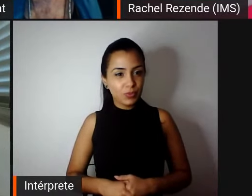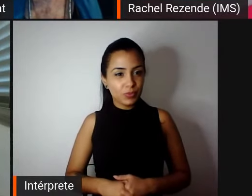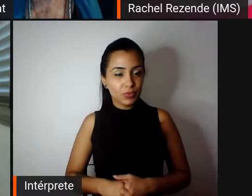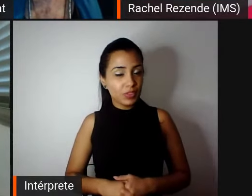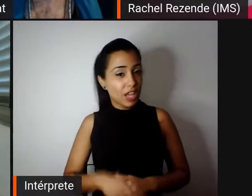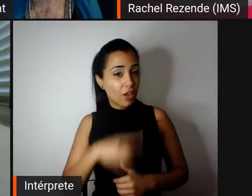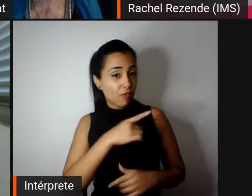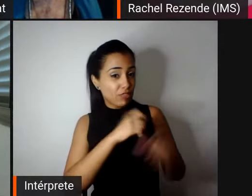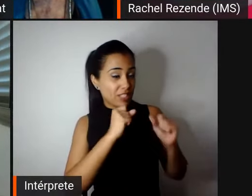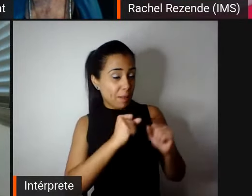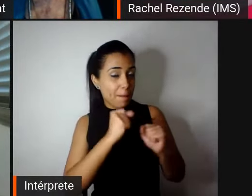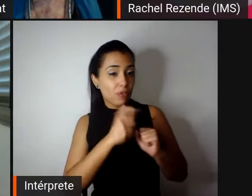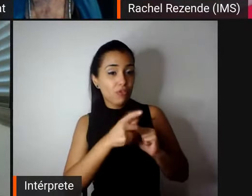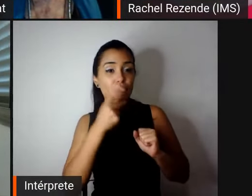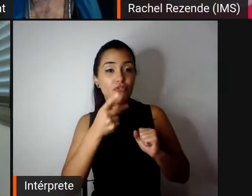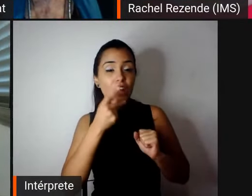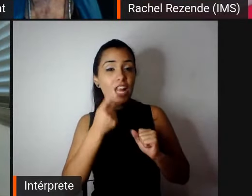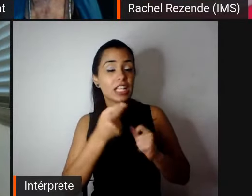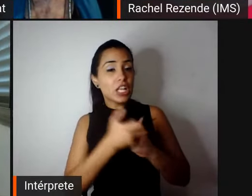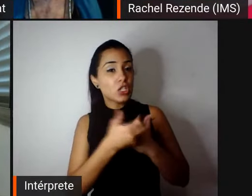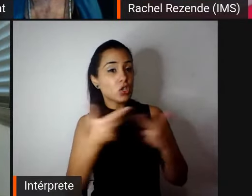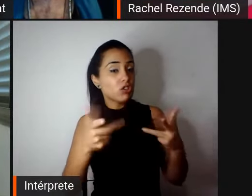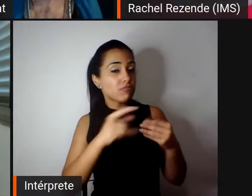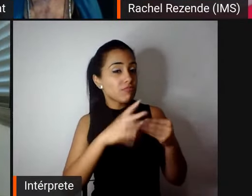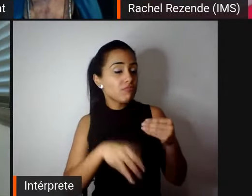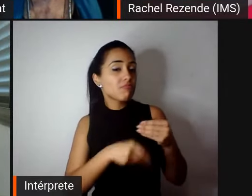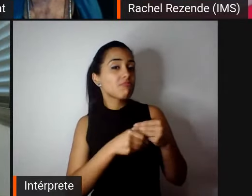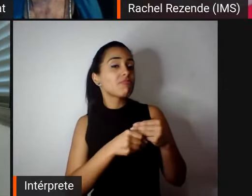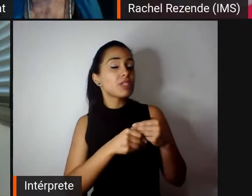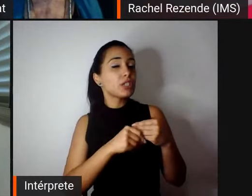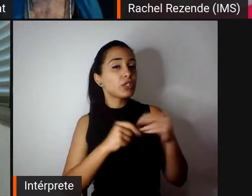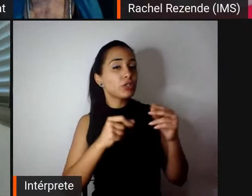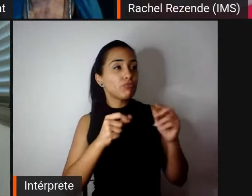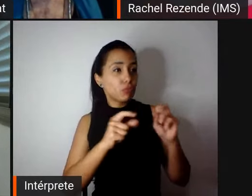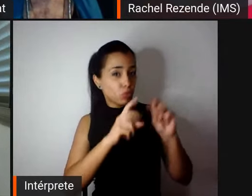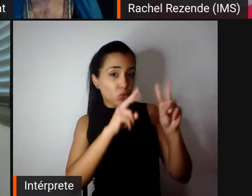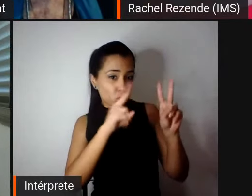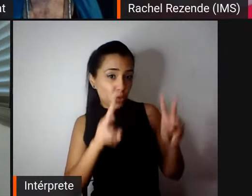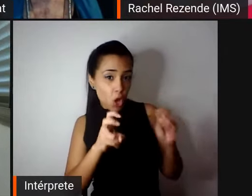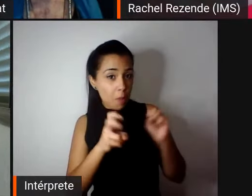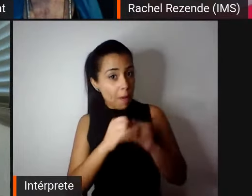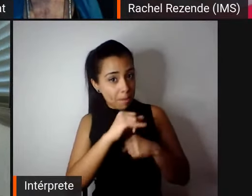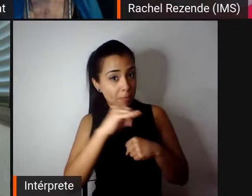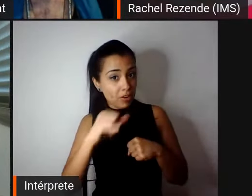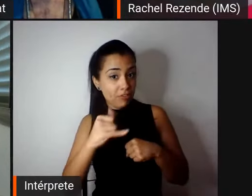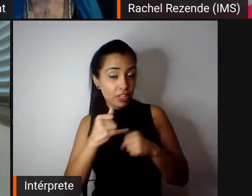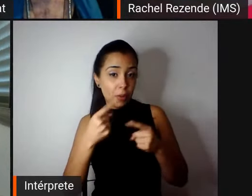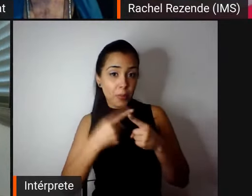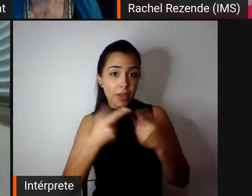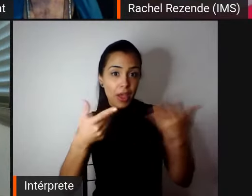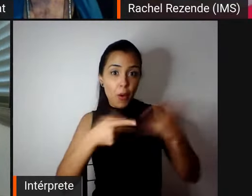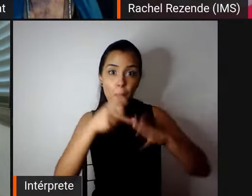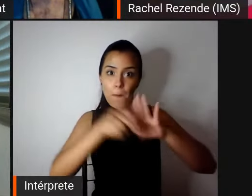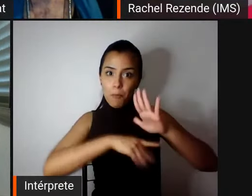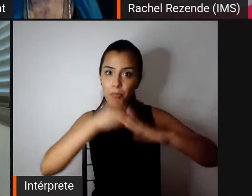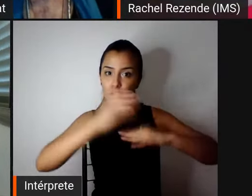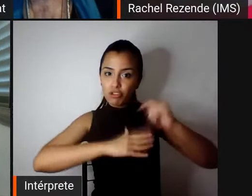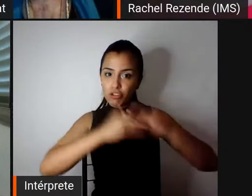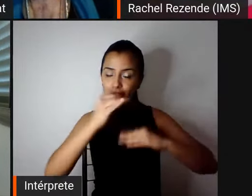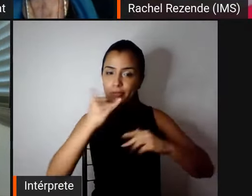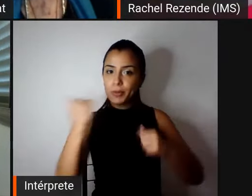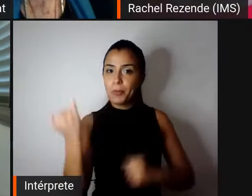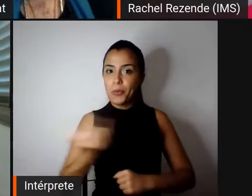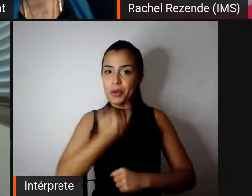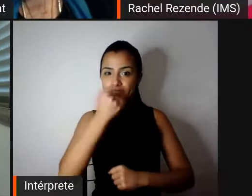falar um pouquinho só dos Ecolines, né, Maurinho? Que eu acho que, aproveitando, né, um projeto tão importante recente que você fez, né? Então.